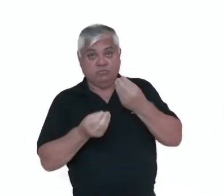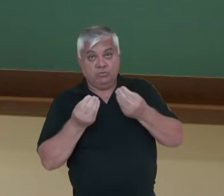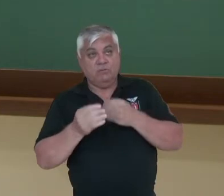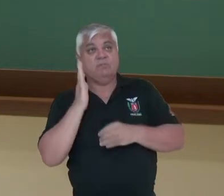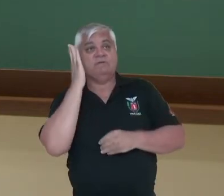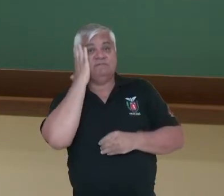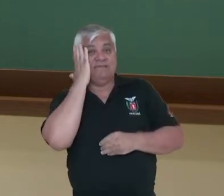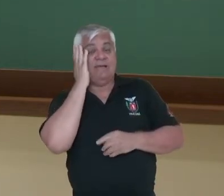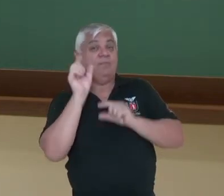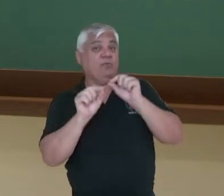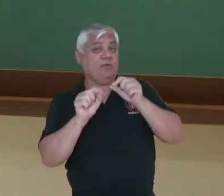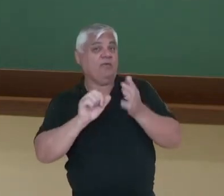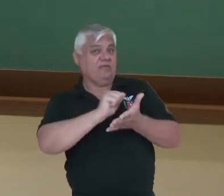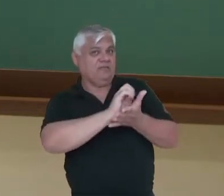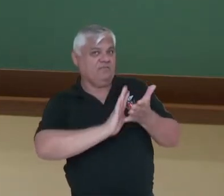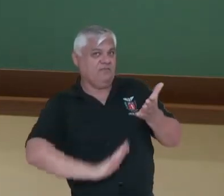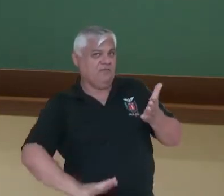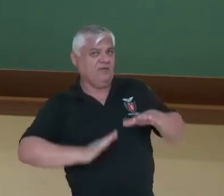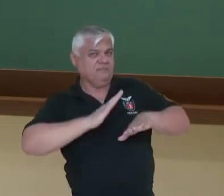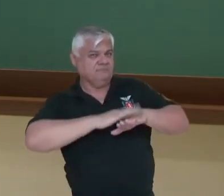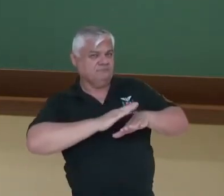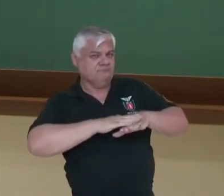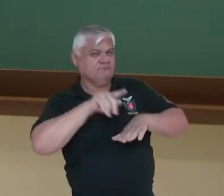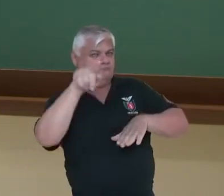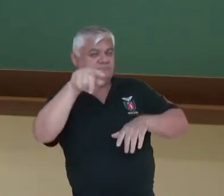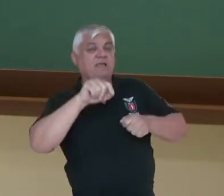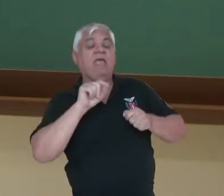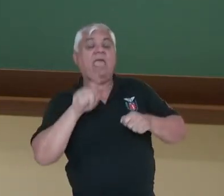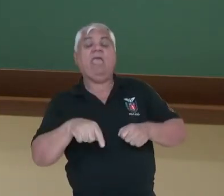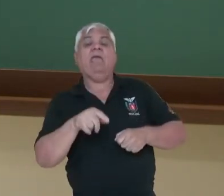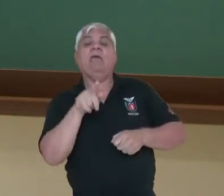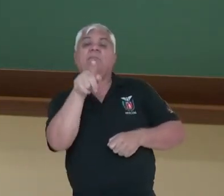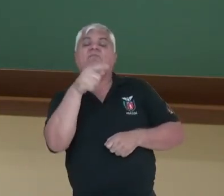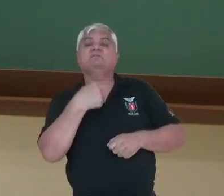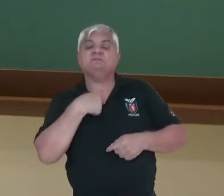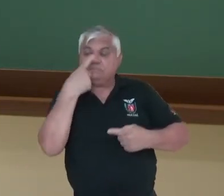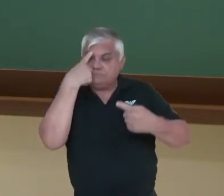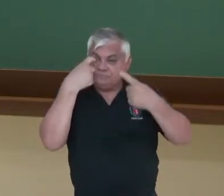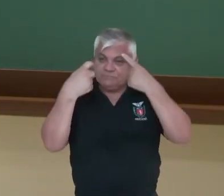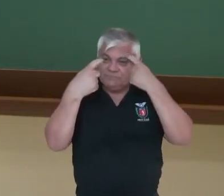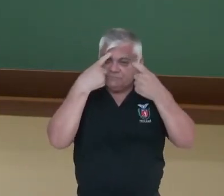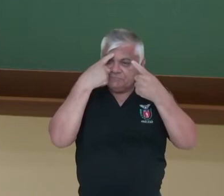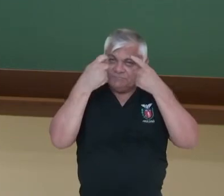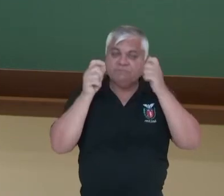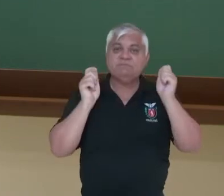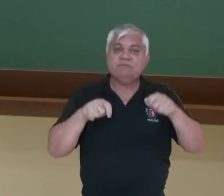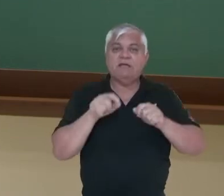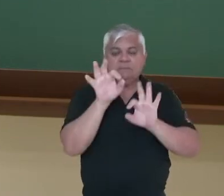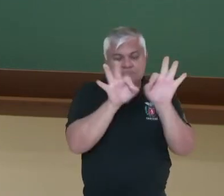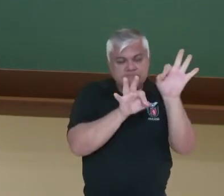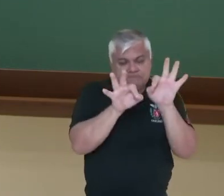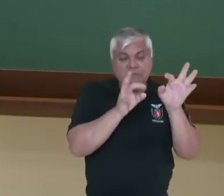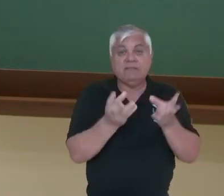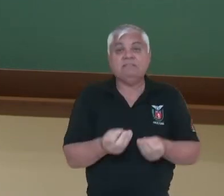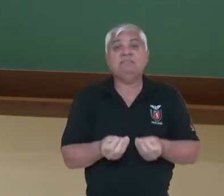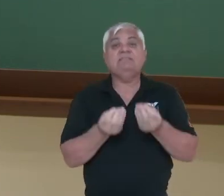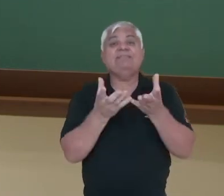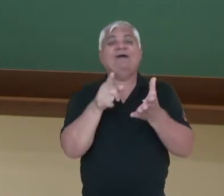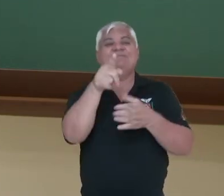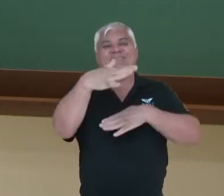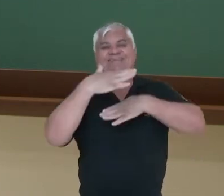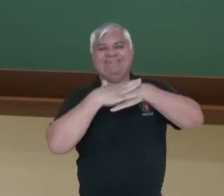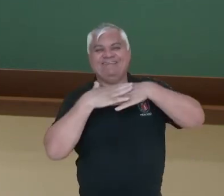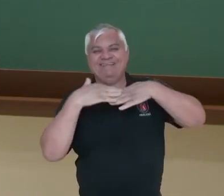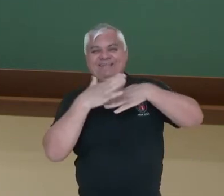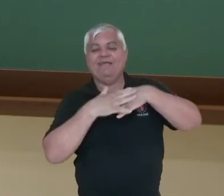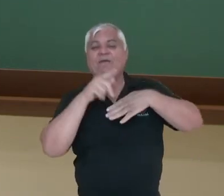sabem, essas atividades mão na massa são proposições que a gente elabora para vocês com muito carinho. Obviamente vai